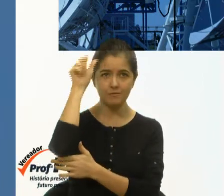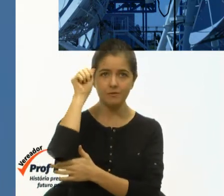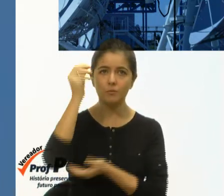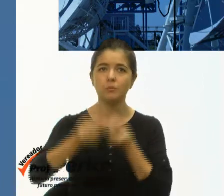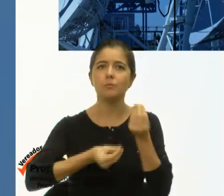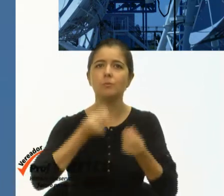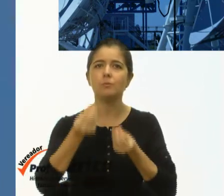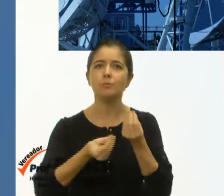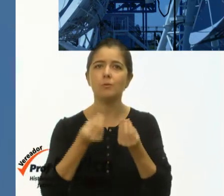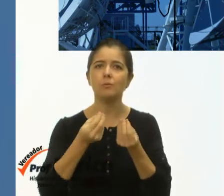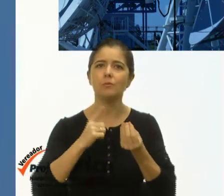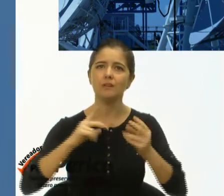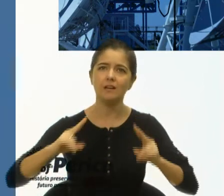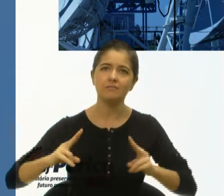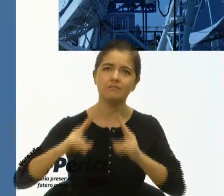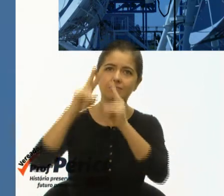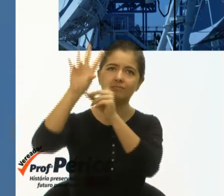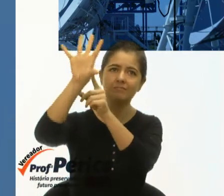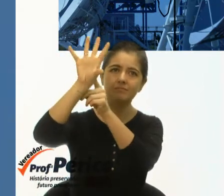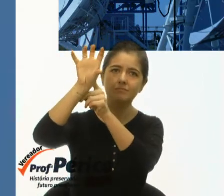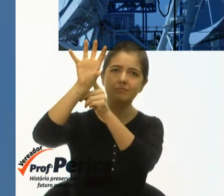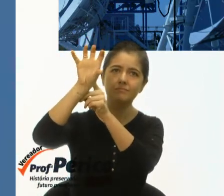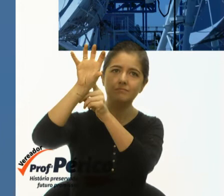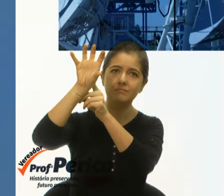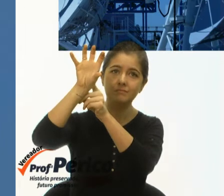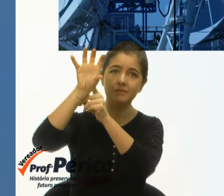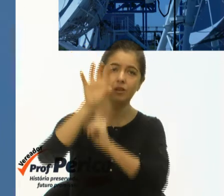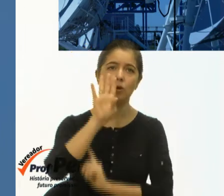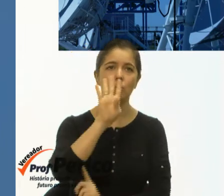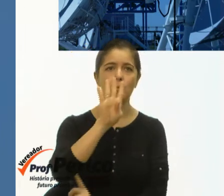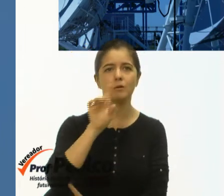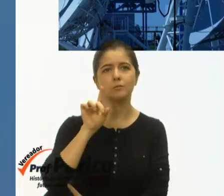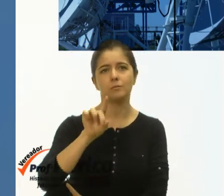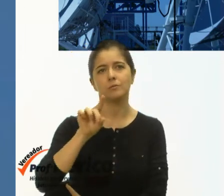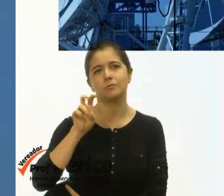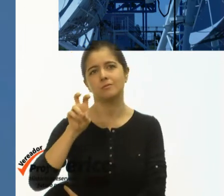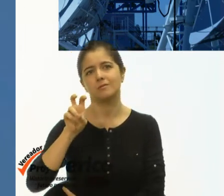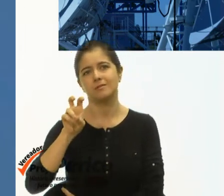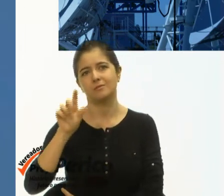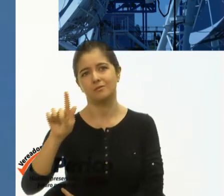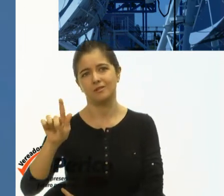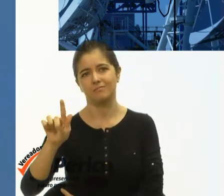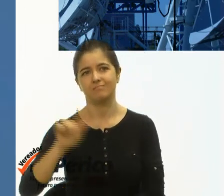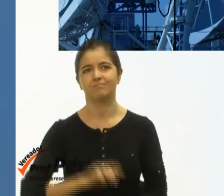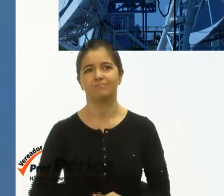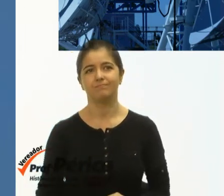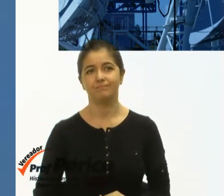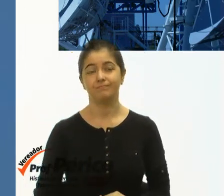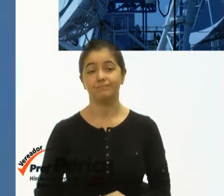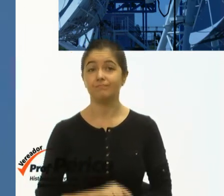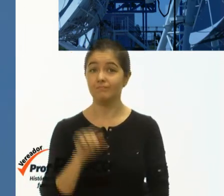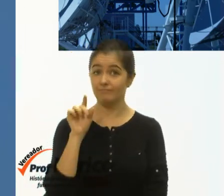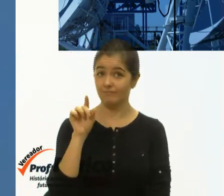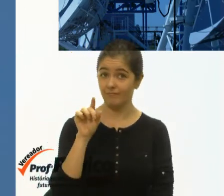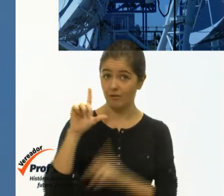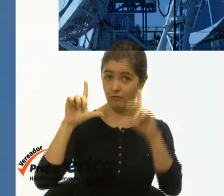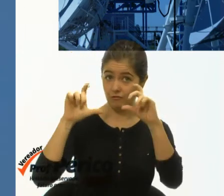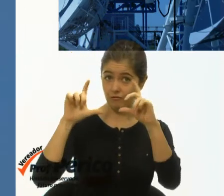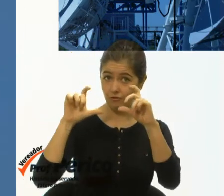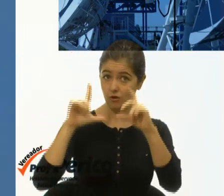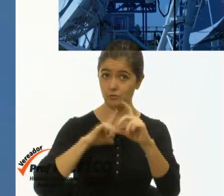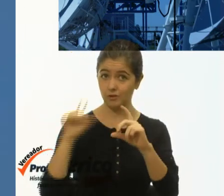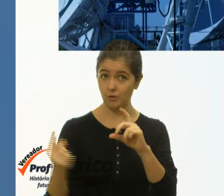aquela antena para o 4.5G da Espaçat, na qual esta foto é uma